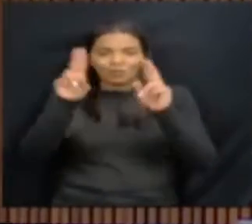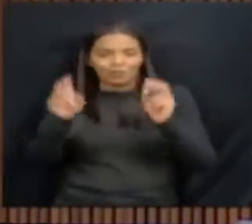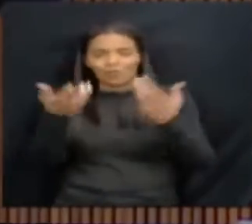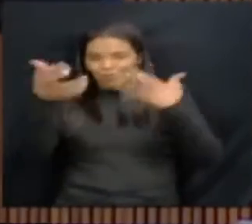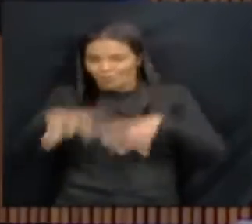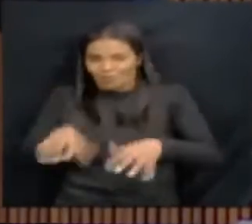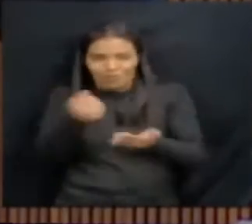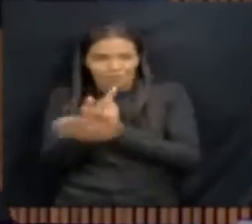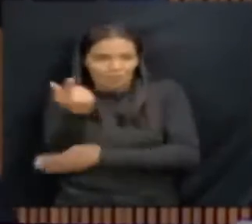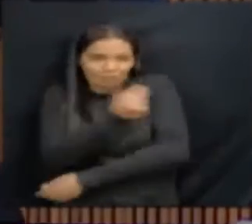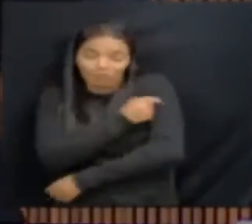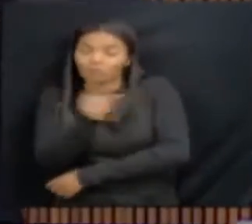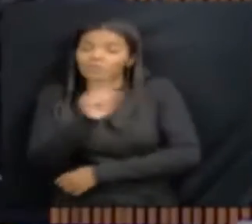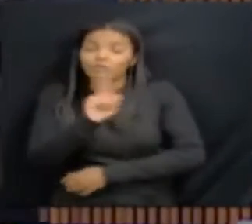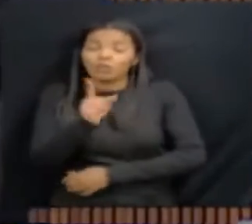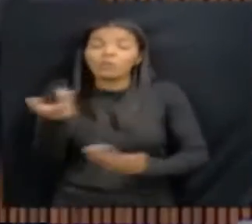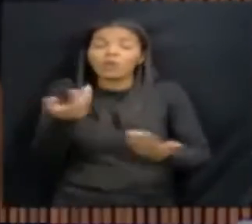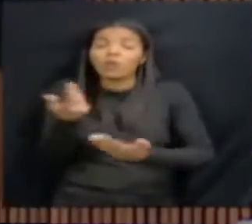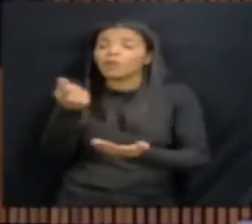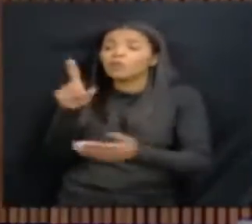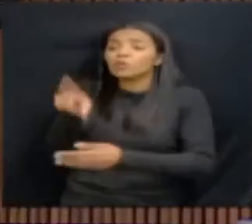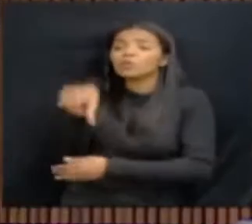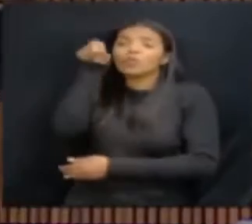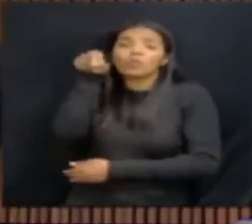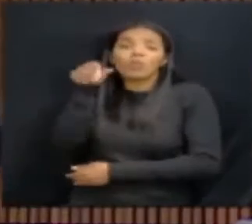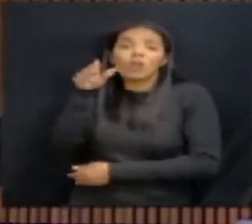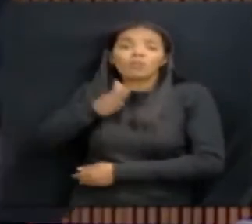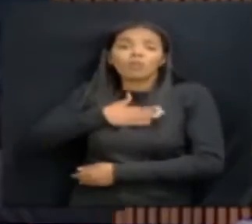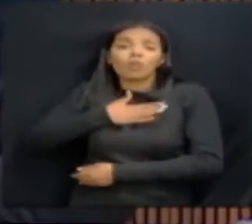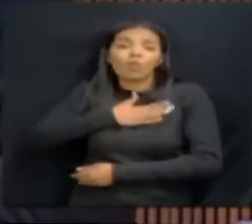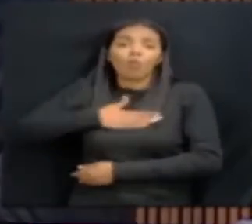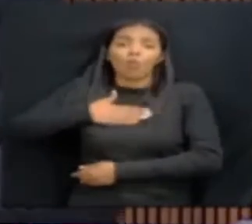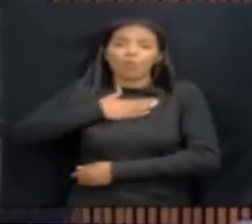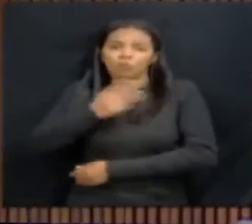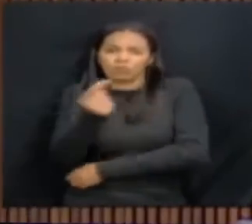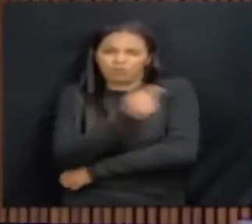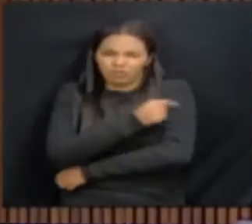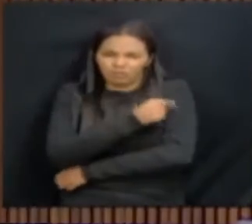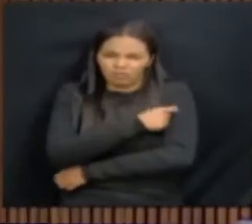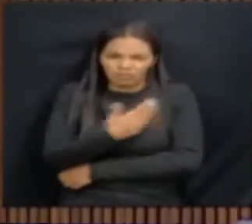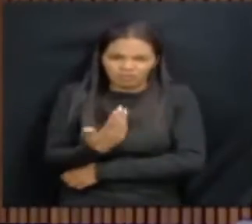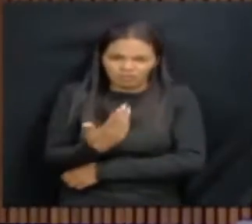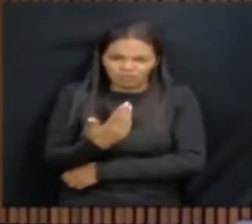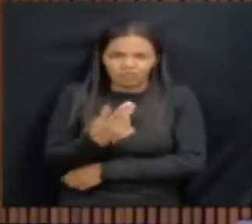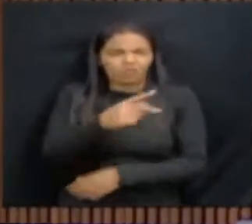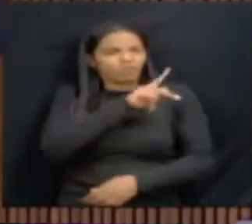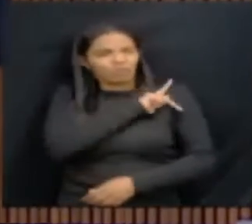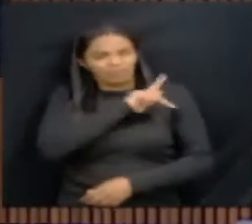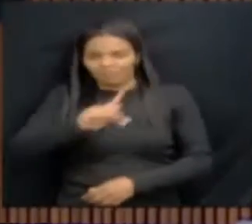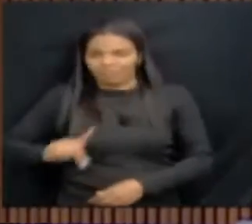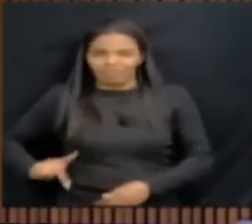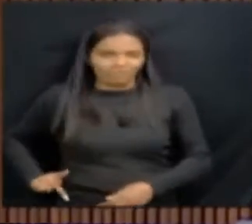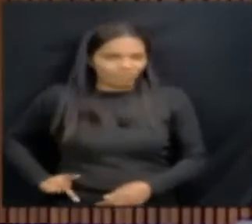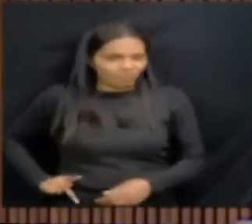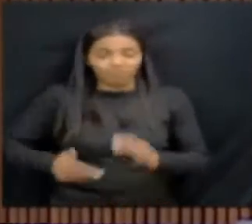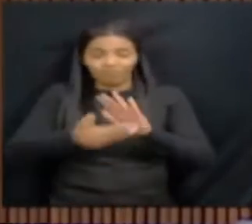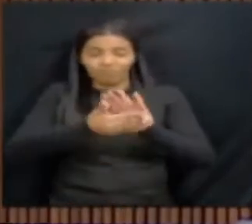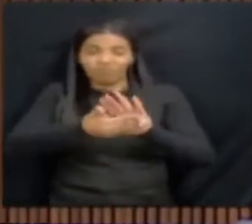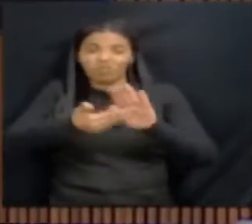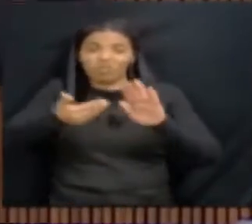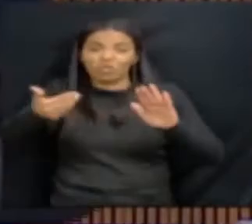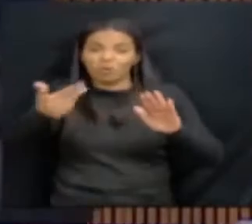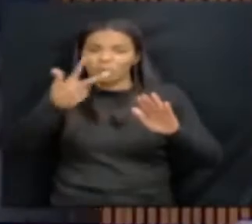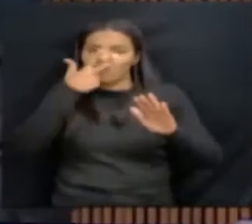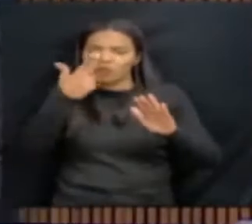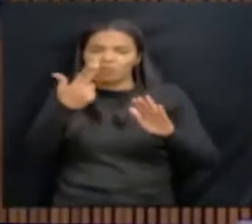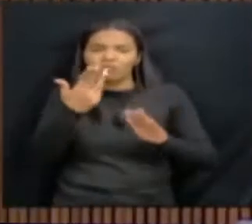vacina que mais lhe convia. É isso que aconteceu. É um presidente que tirou a máscara de